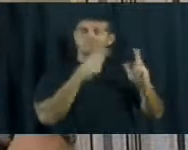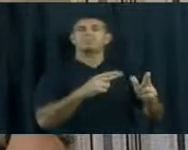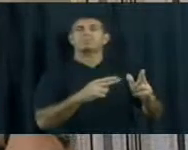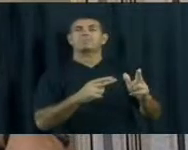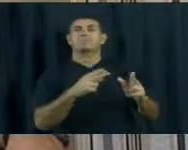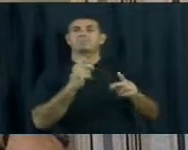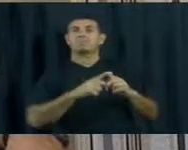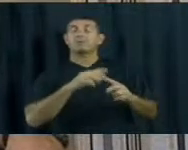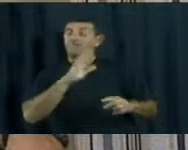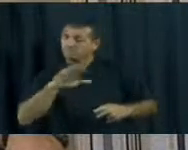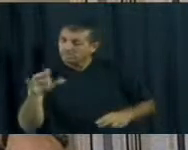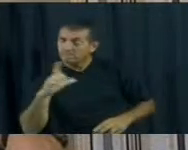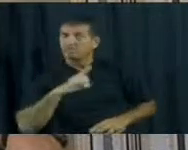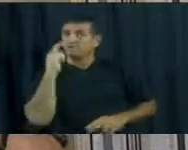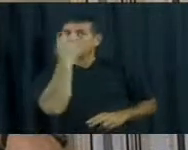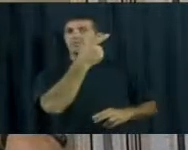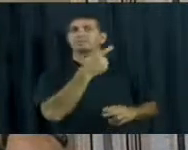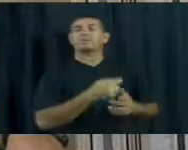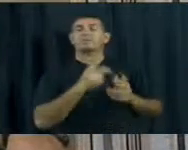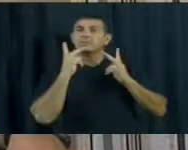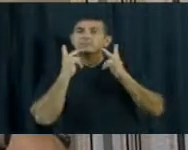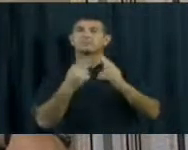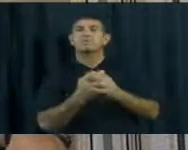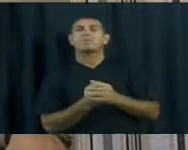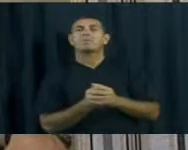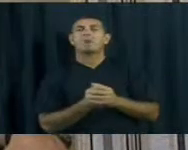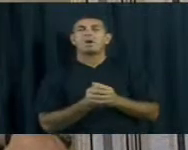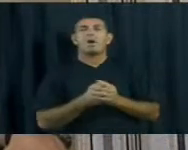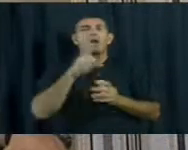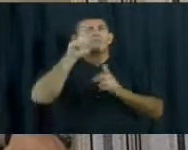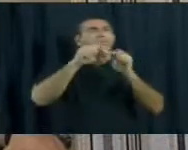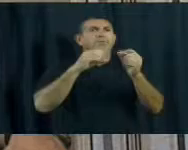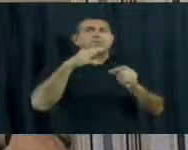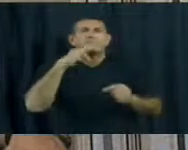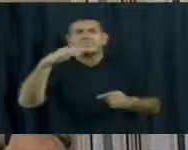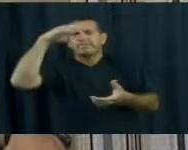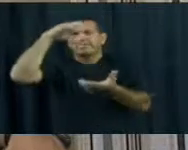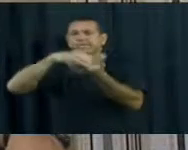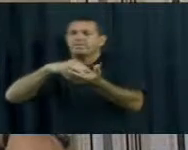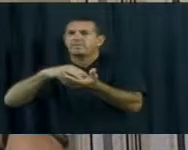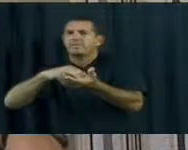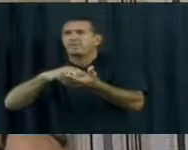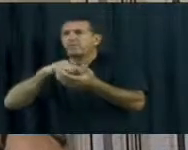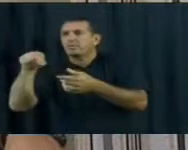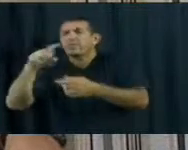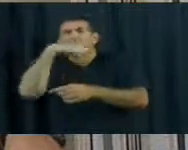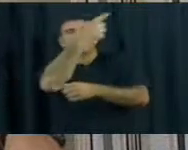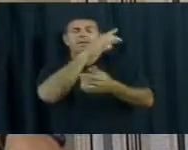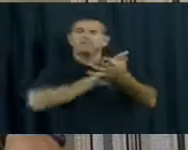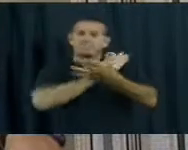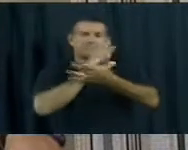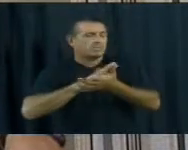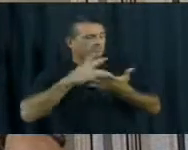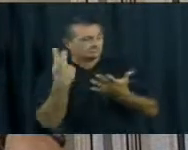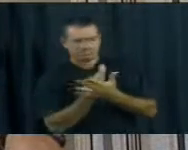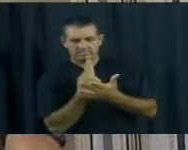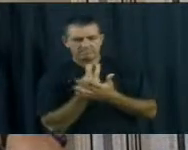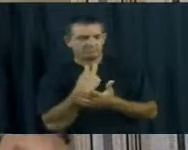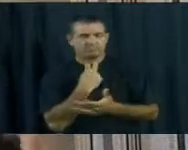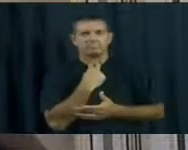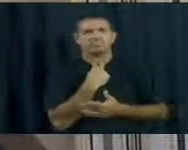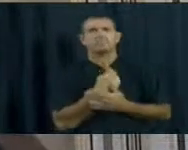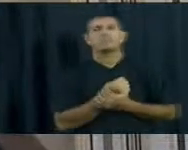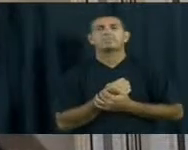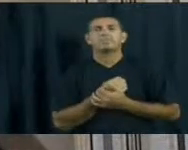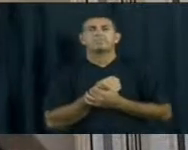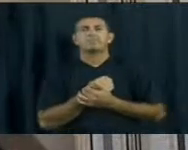porque lá também tem criança. Né? A gente não pode priorizar só esse lado da ponte e não priorizar o outro lado da ponte. A